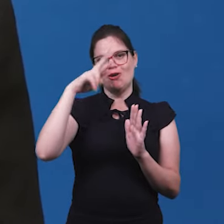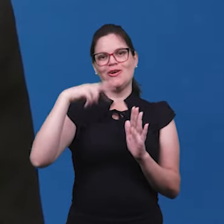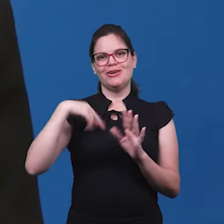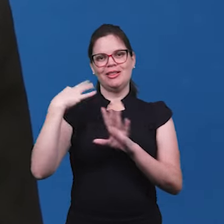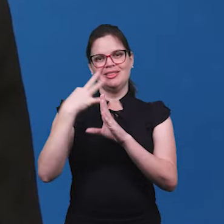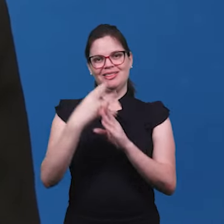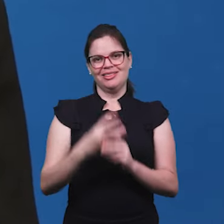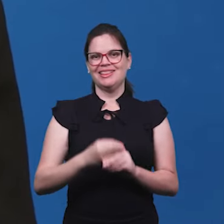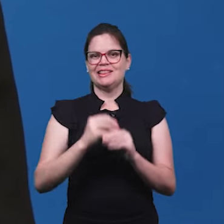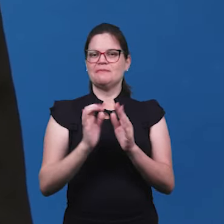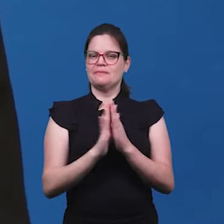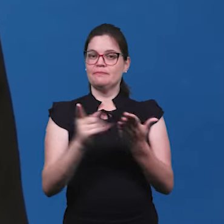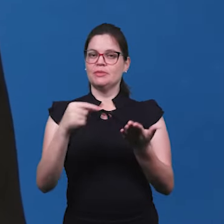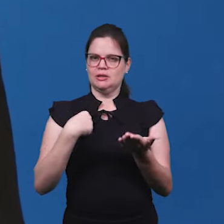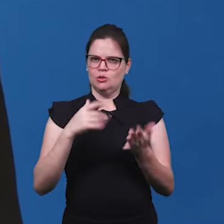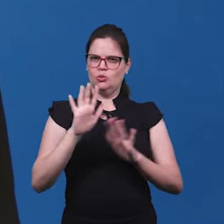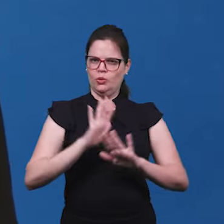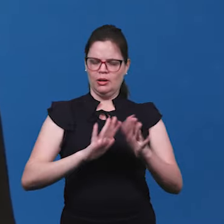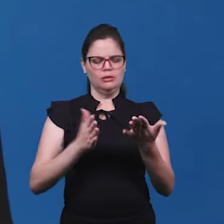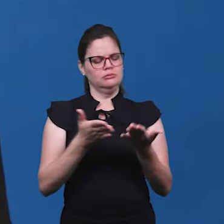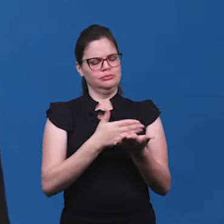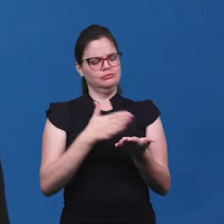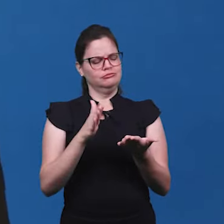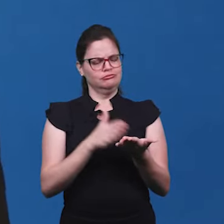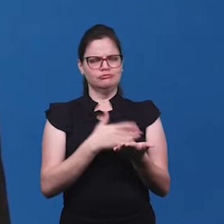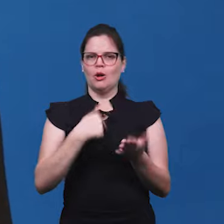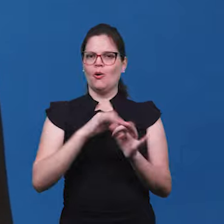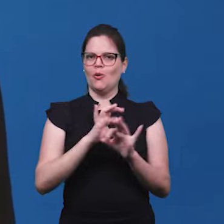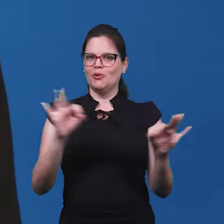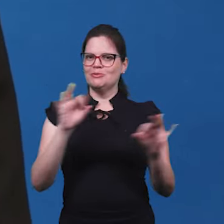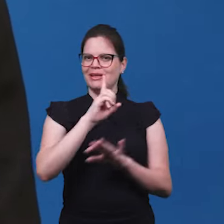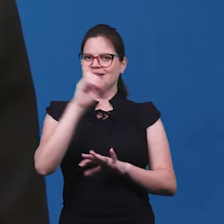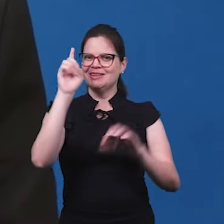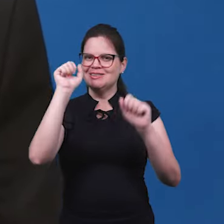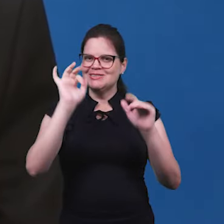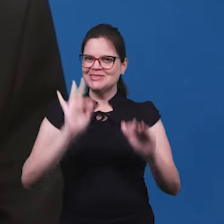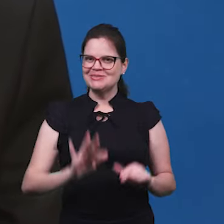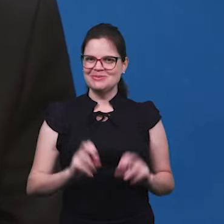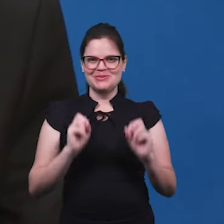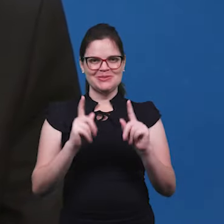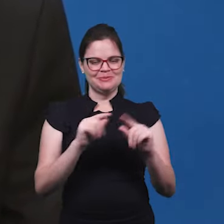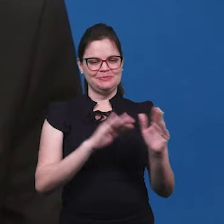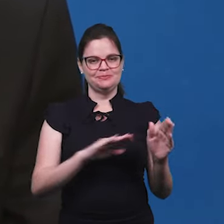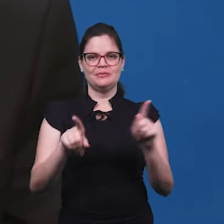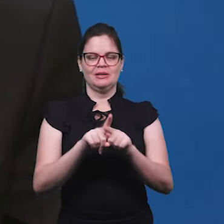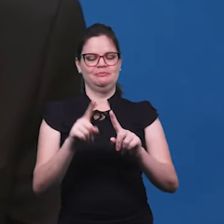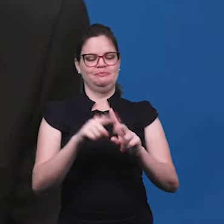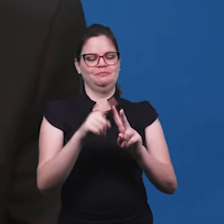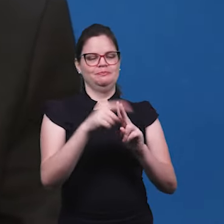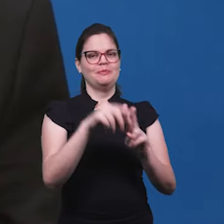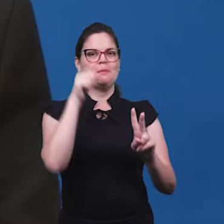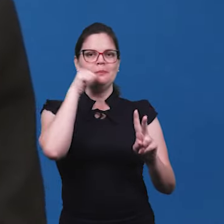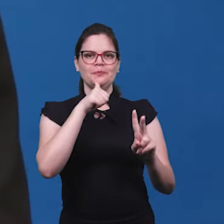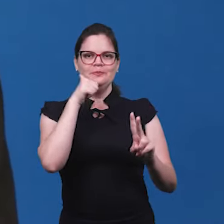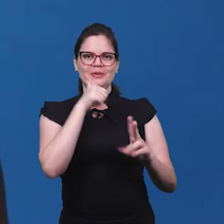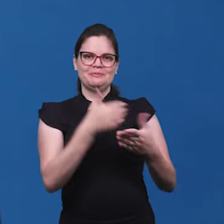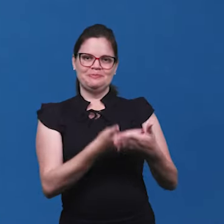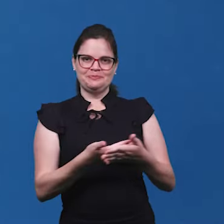da Bíblia, com todo o cuidado. Que Deus te abençoe, que grande bênção é isso, viu? E também ali a Elisa